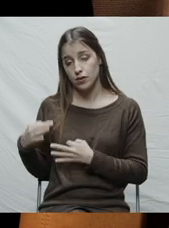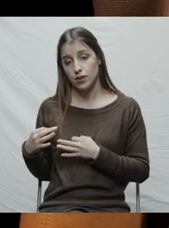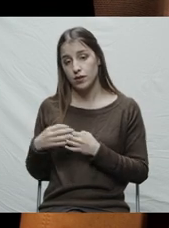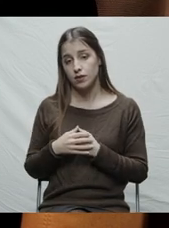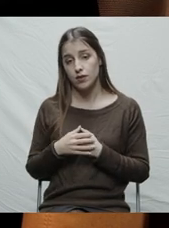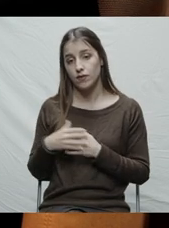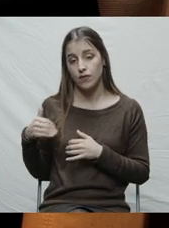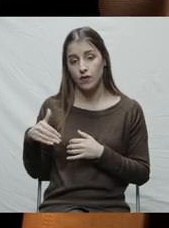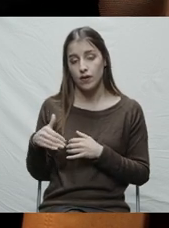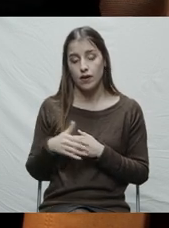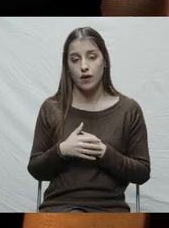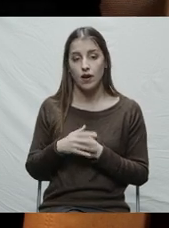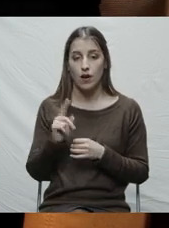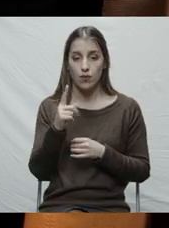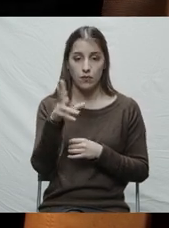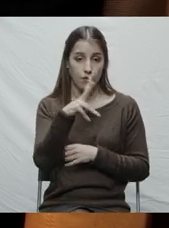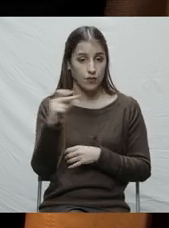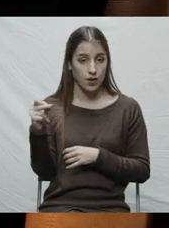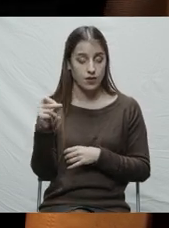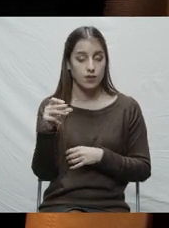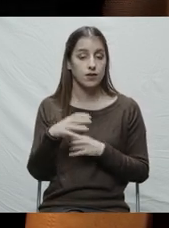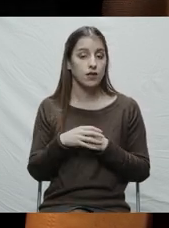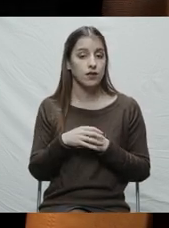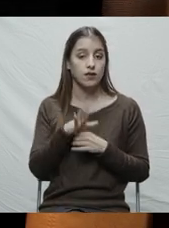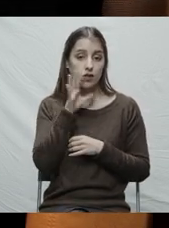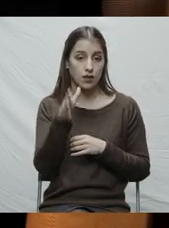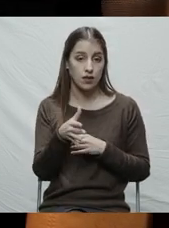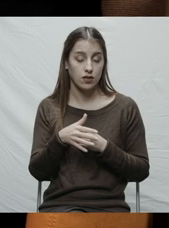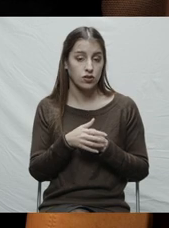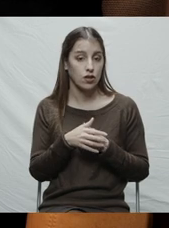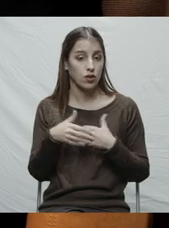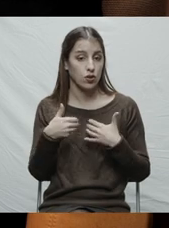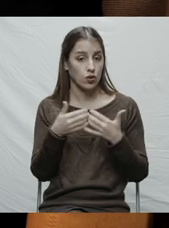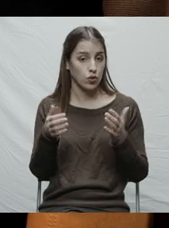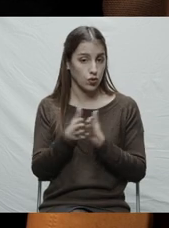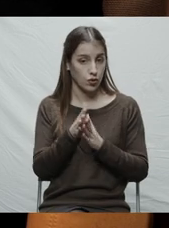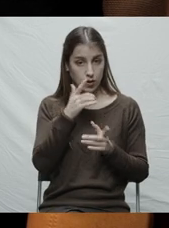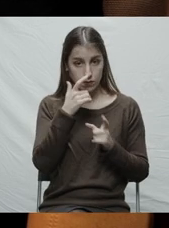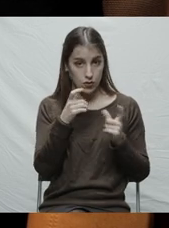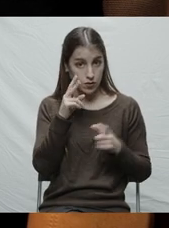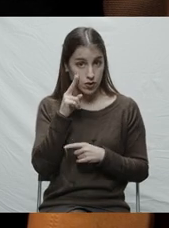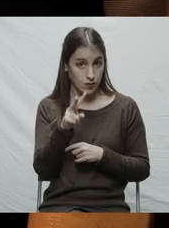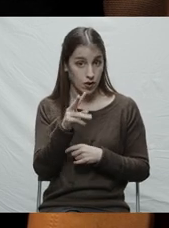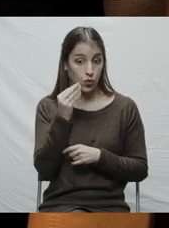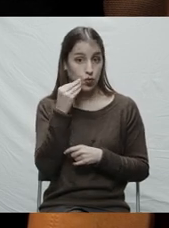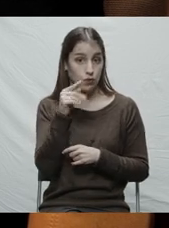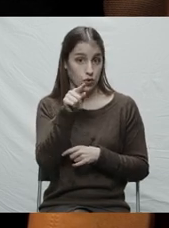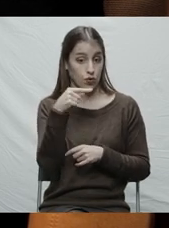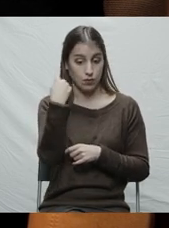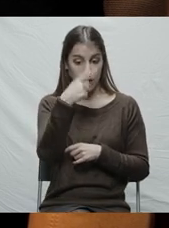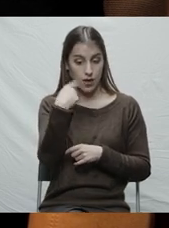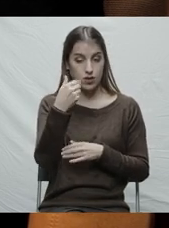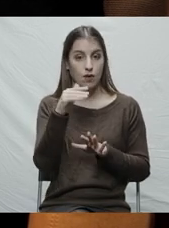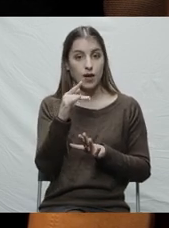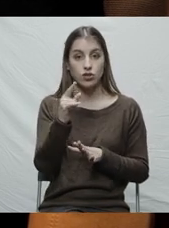certeza. Exato. Há uma Vai ser uma frase desmultiplicação de do muitos. Maquiavel também que diz que toda a gente vê como tu pareces, mas ninguém vê como